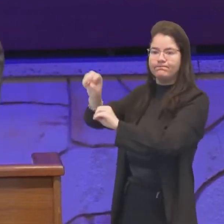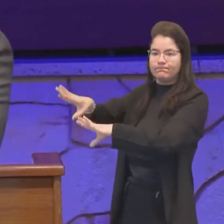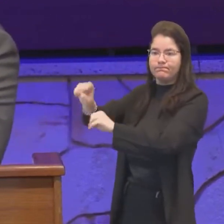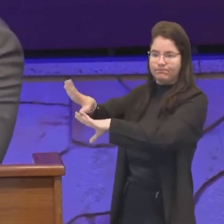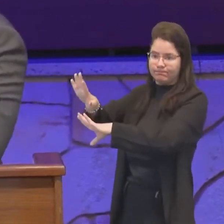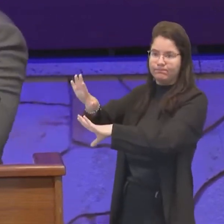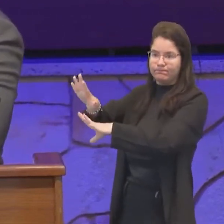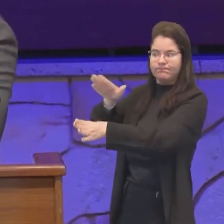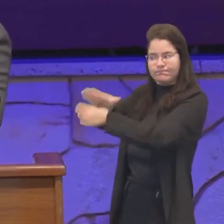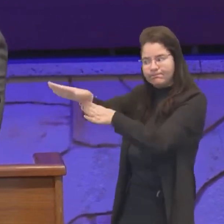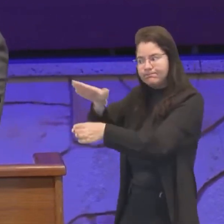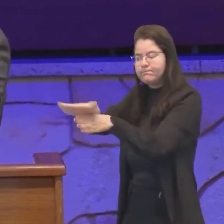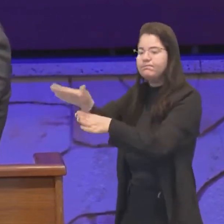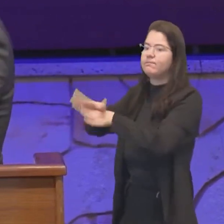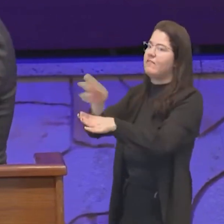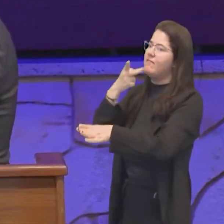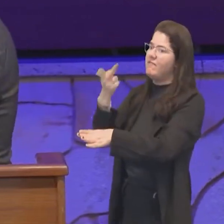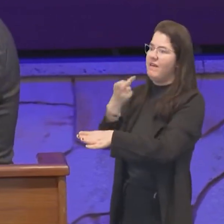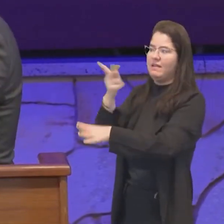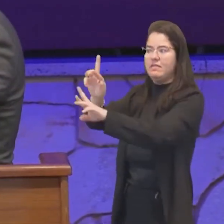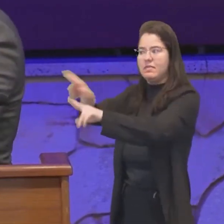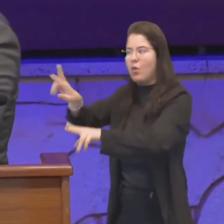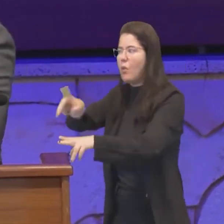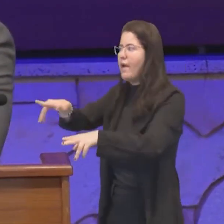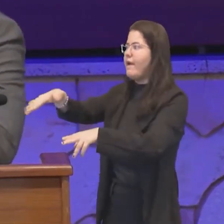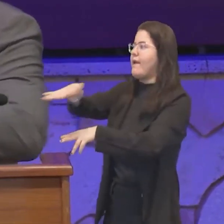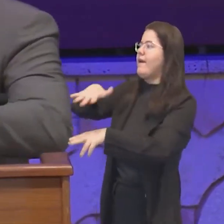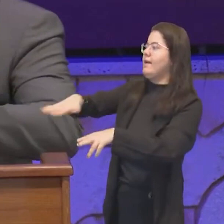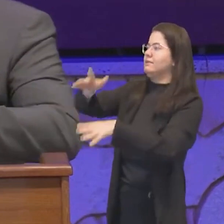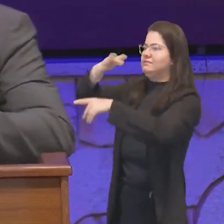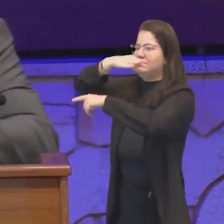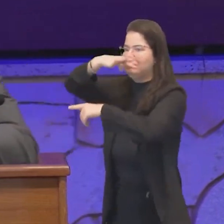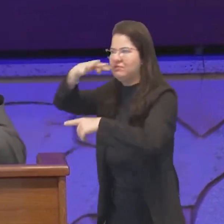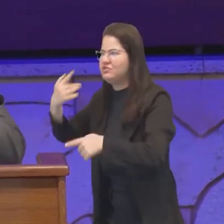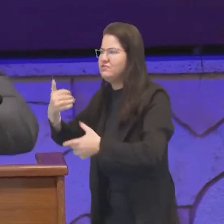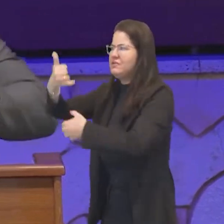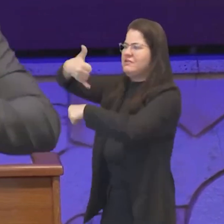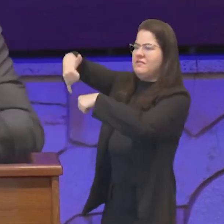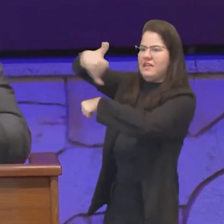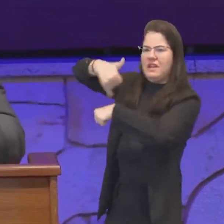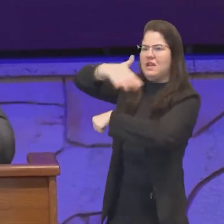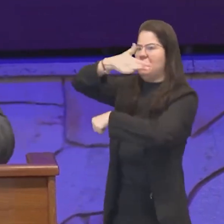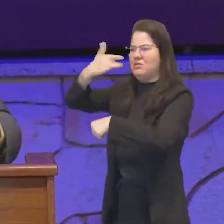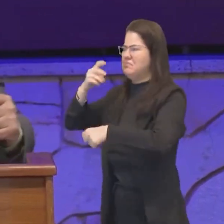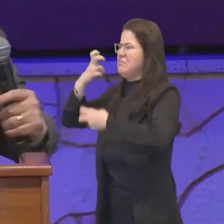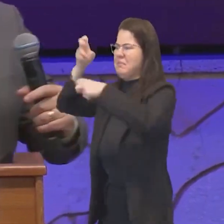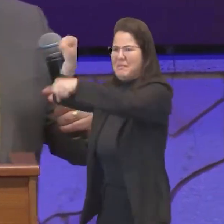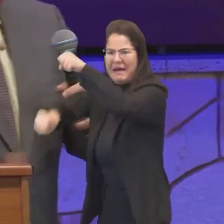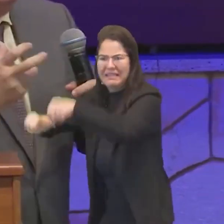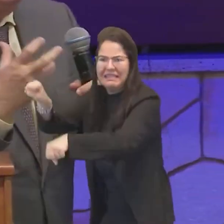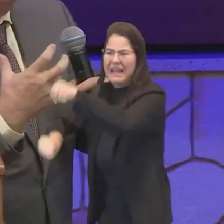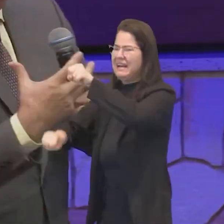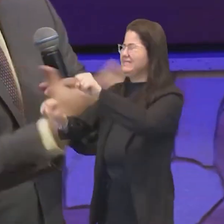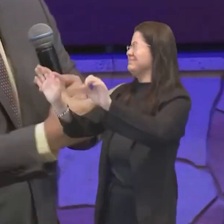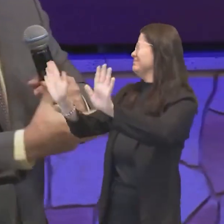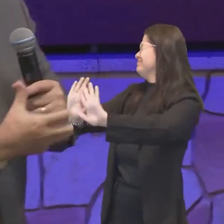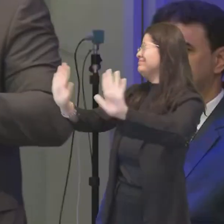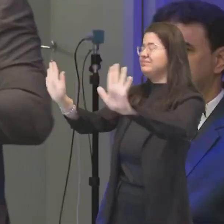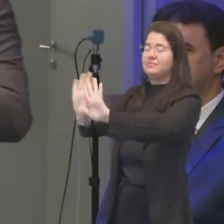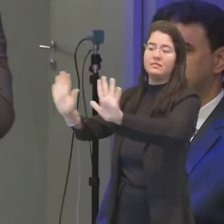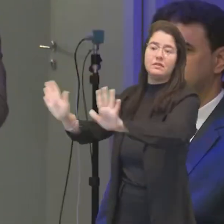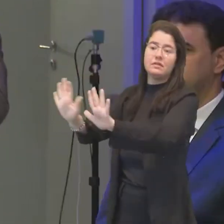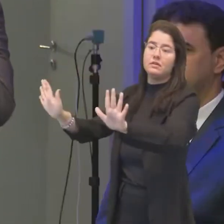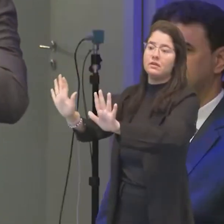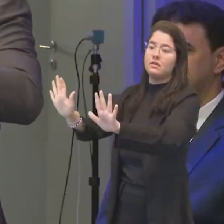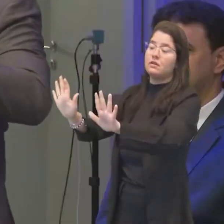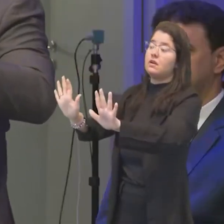dos elementos animal, dos elementos incenso e alimentos e tantas coisas, ele sai dessa esfera externa